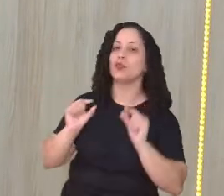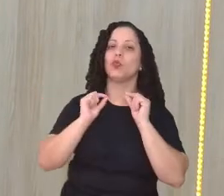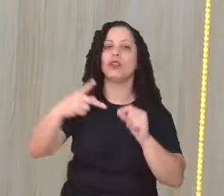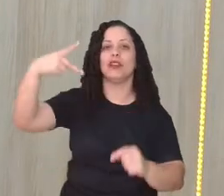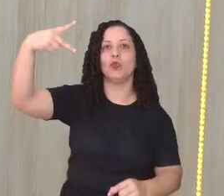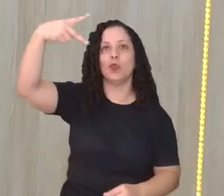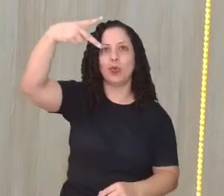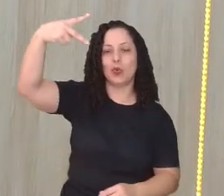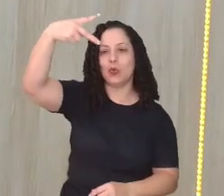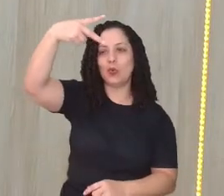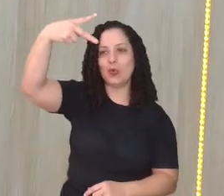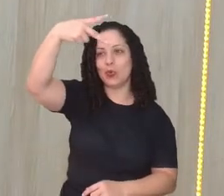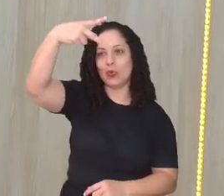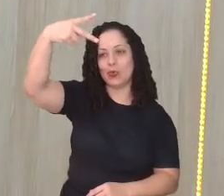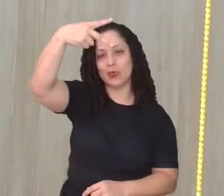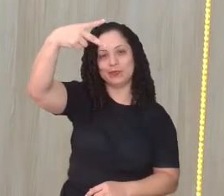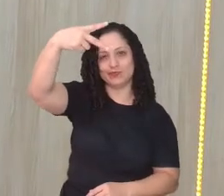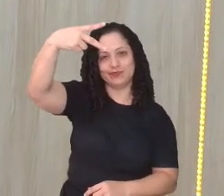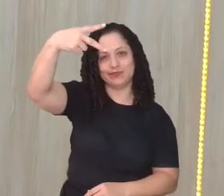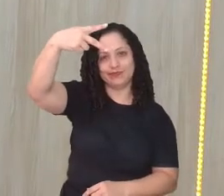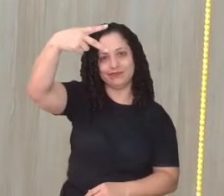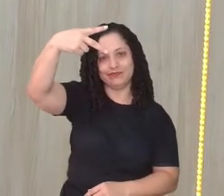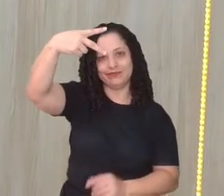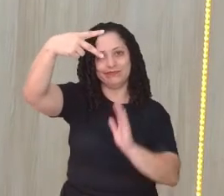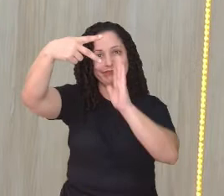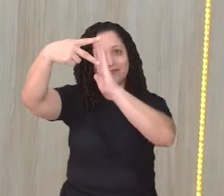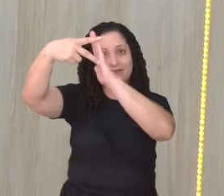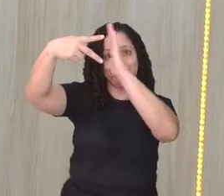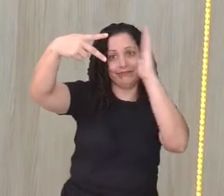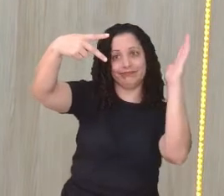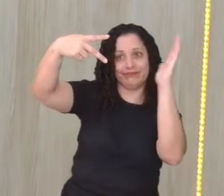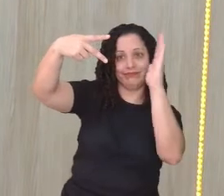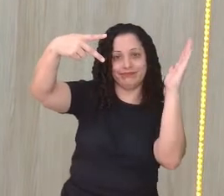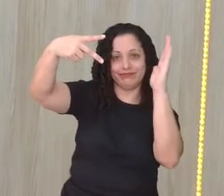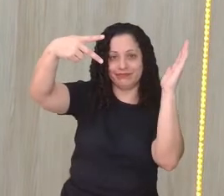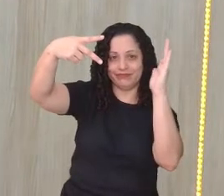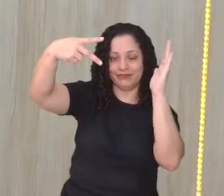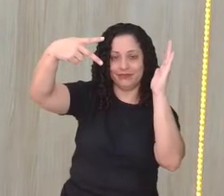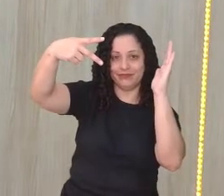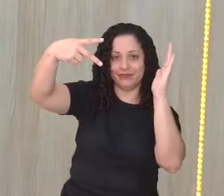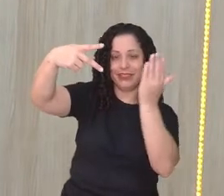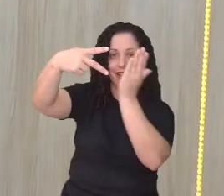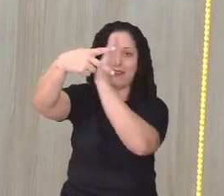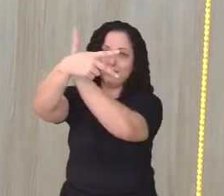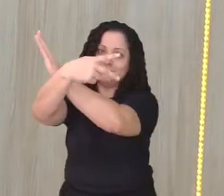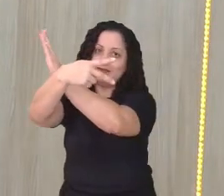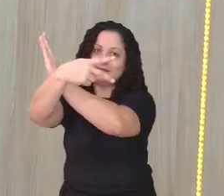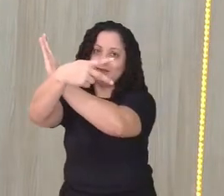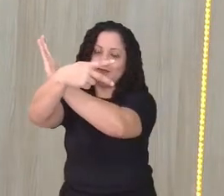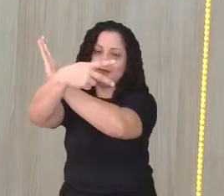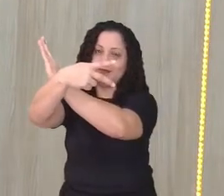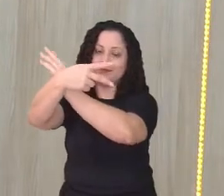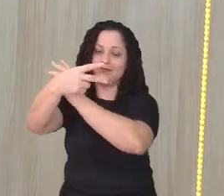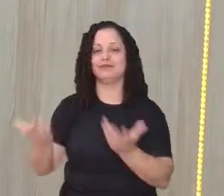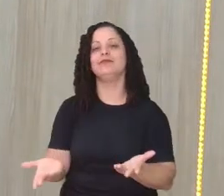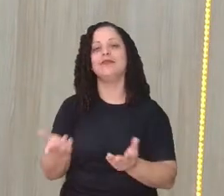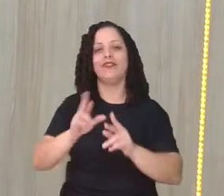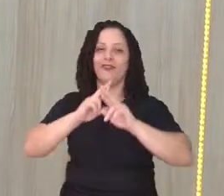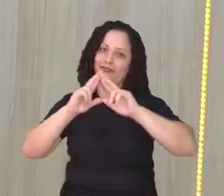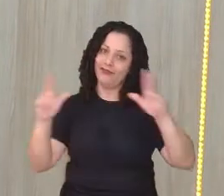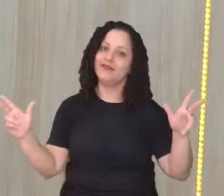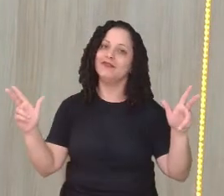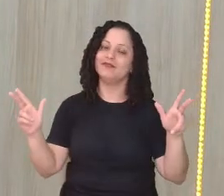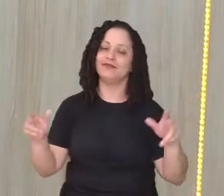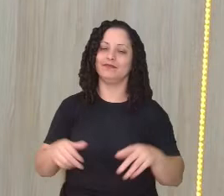parte maior está do lado do número maior. 26 é maior que